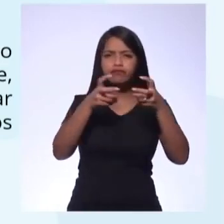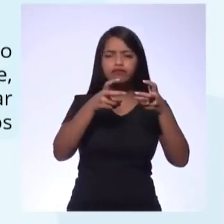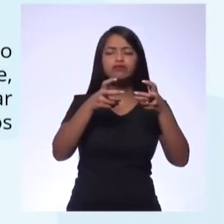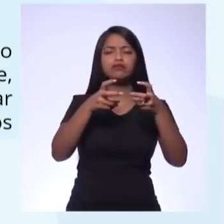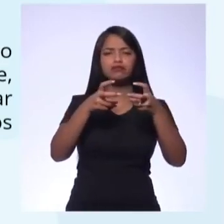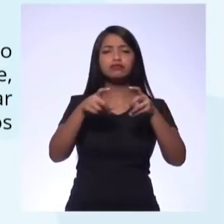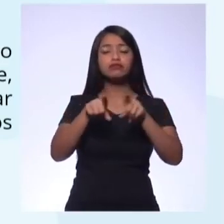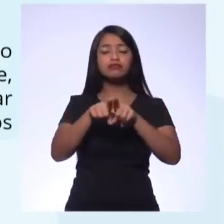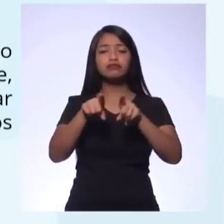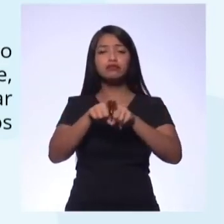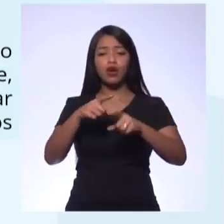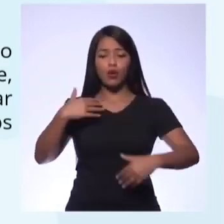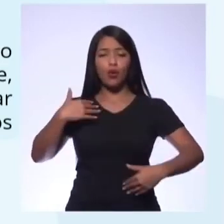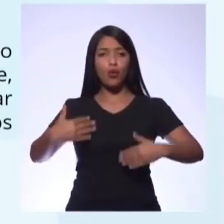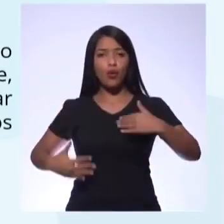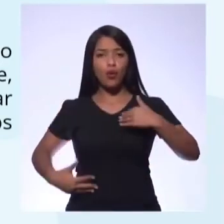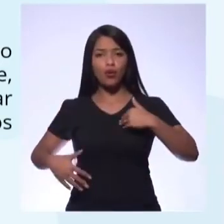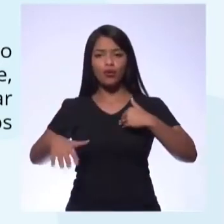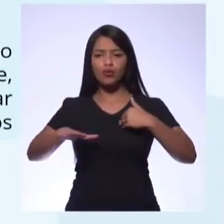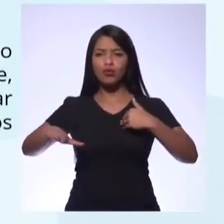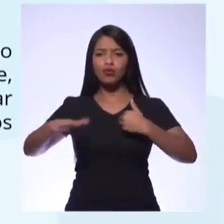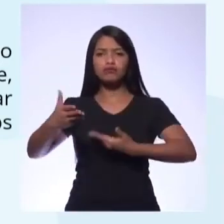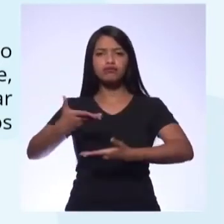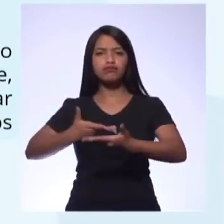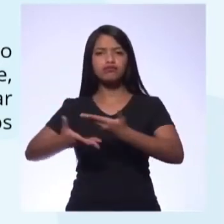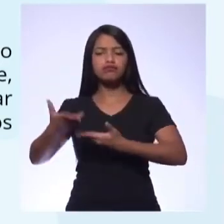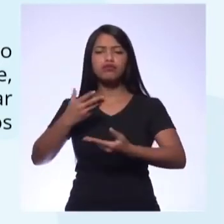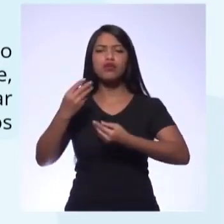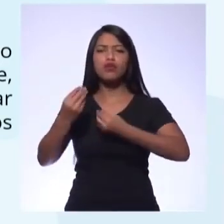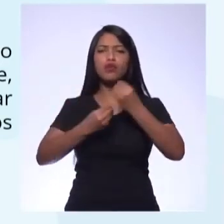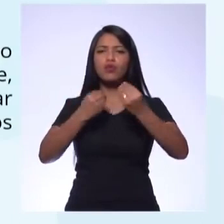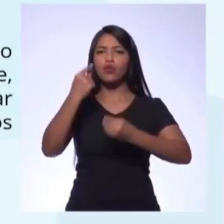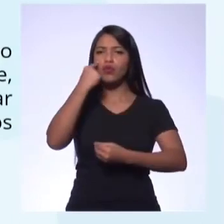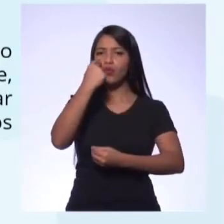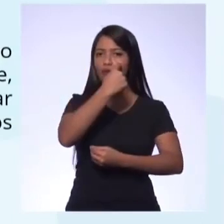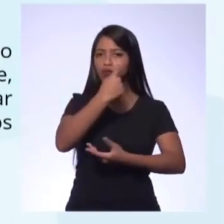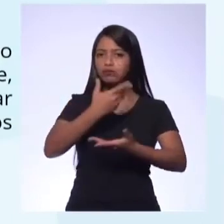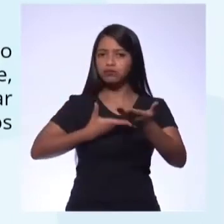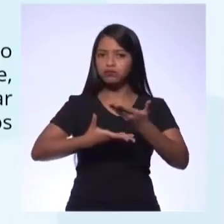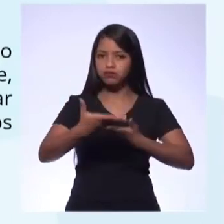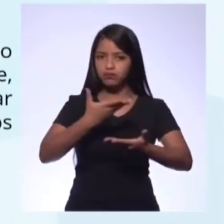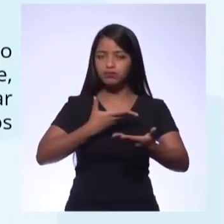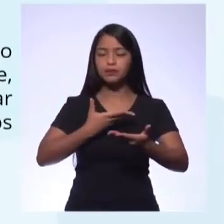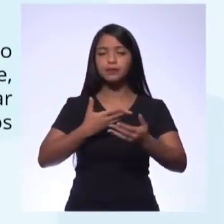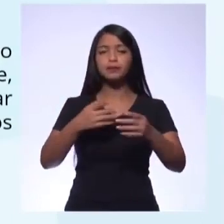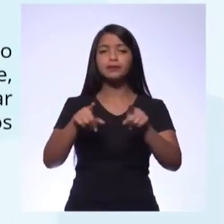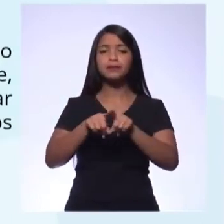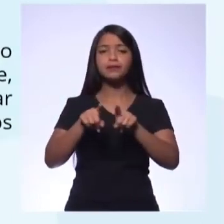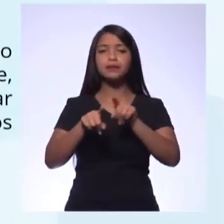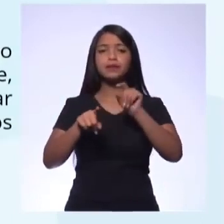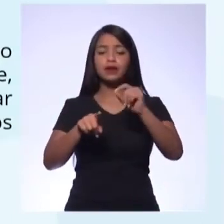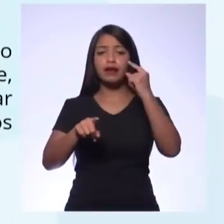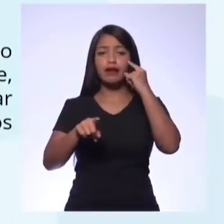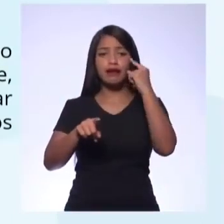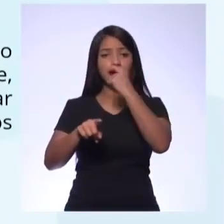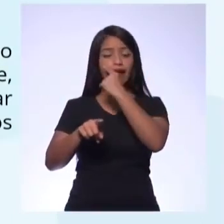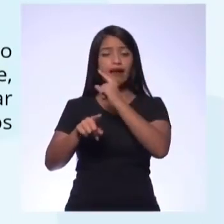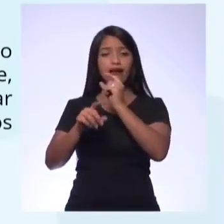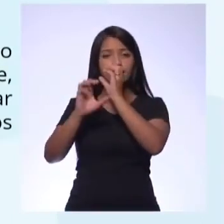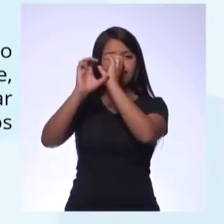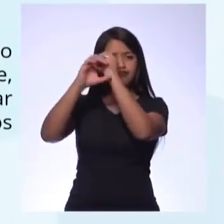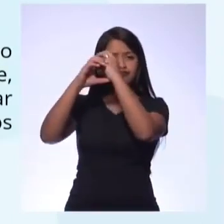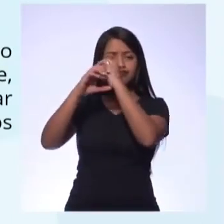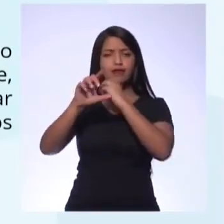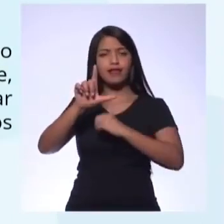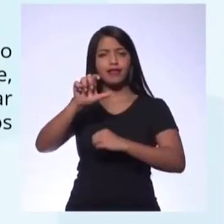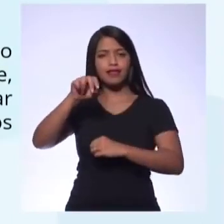do organismo com o meio, com base no funcionamento do olho humano. E essa parte de selecionar lentes a gente já trabalhou, então a gente